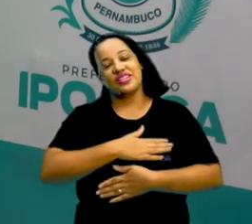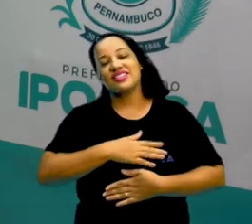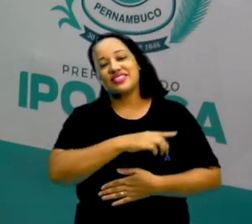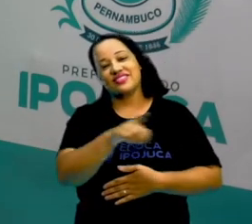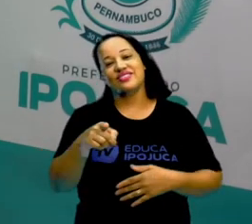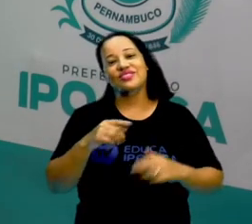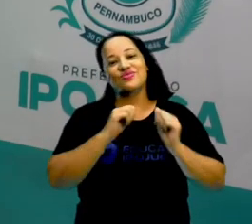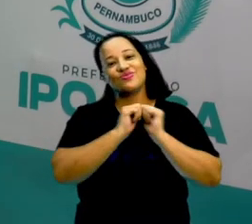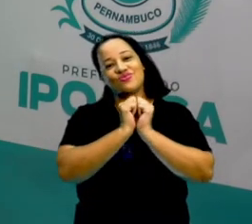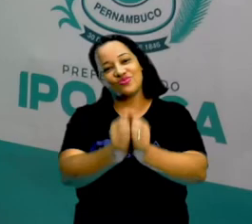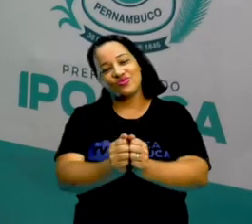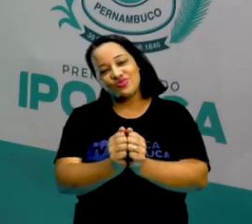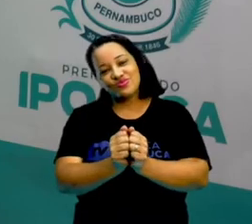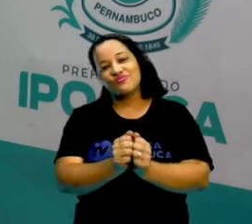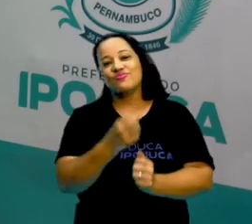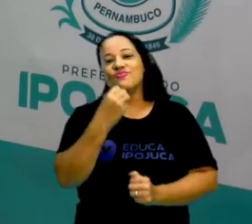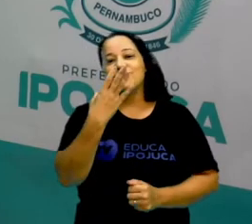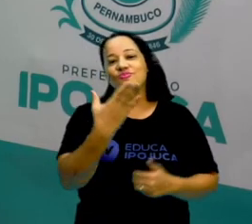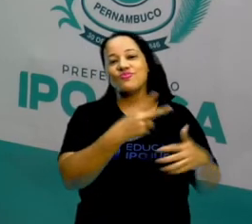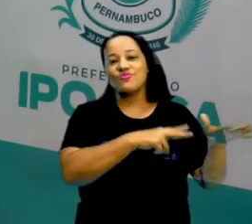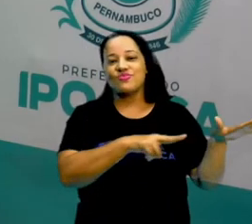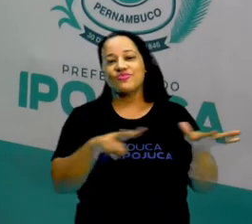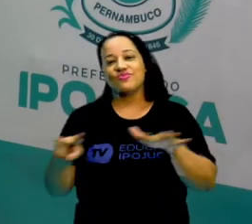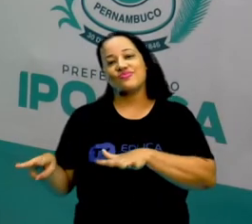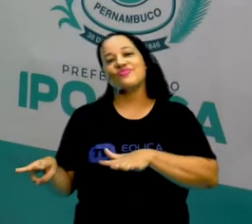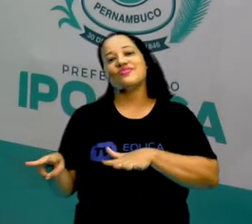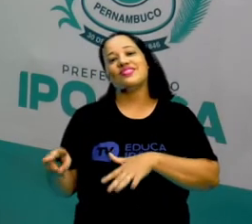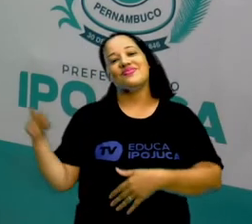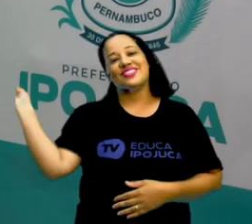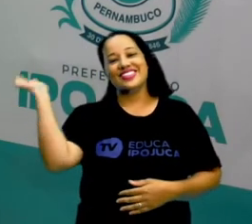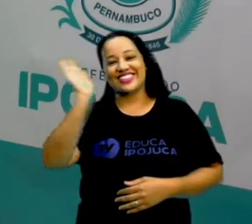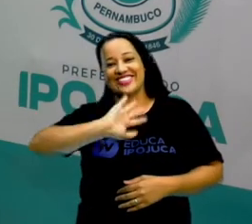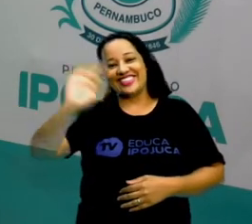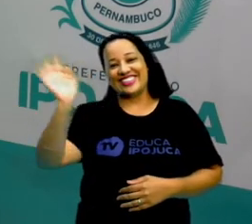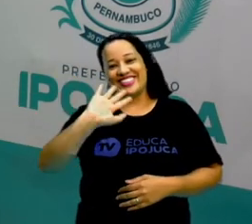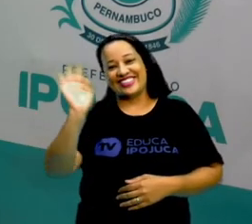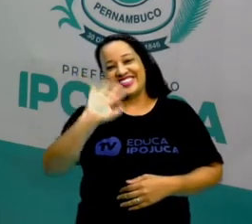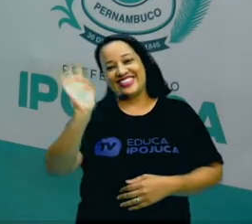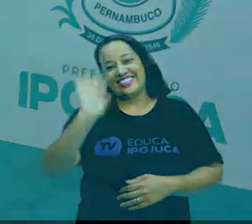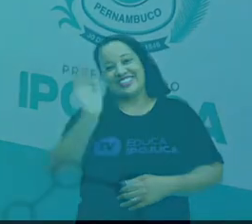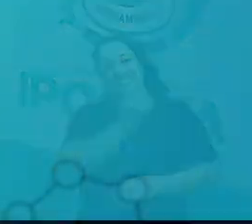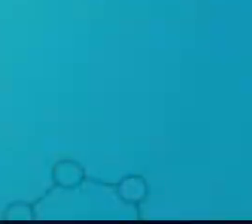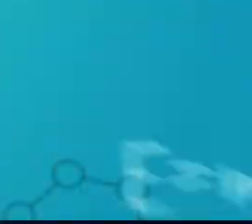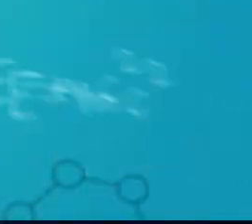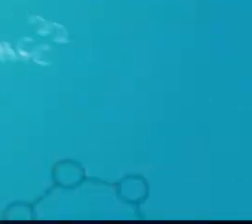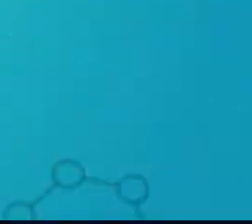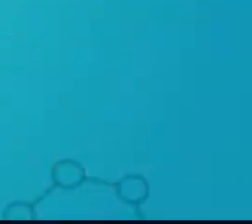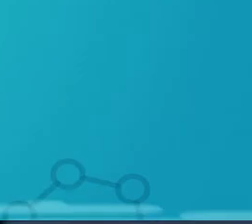com vocês, tenham uma excelente semana. Bye bye, students!